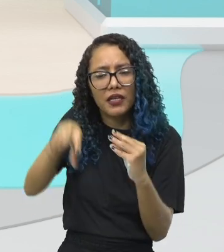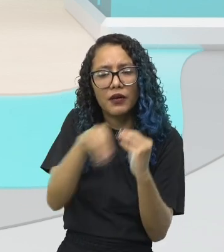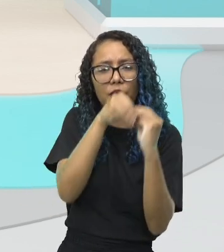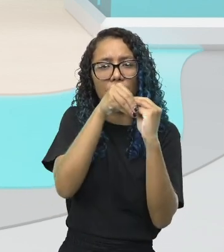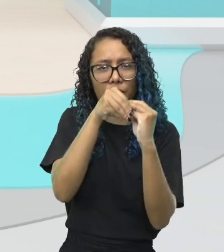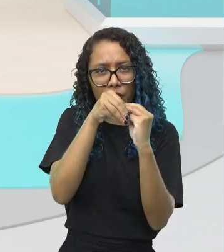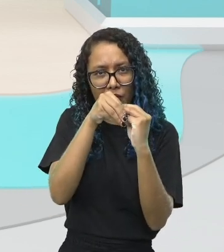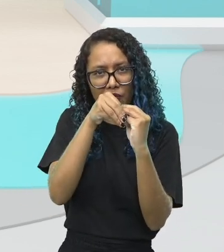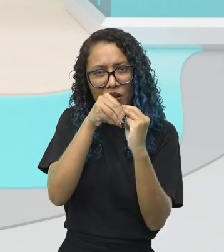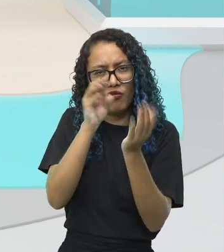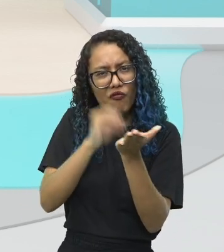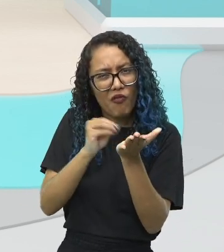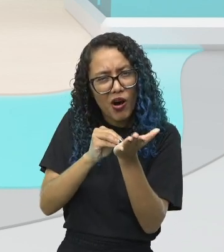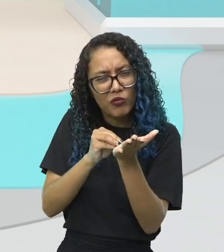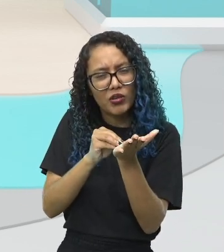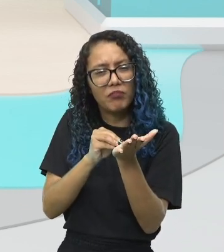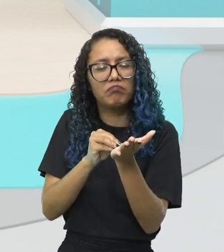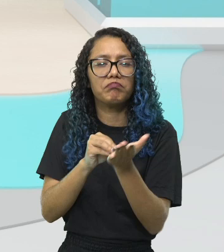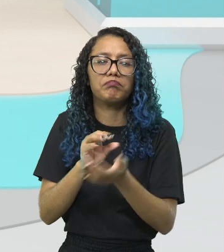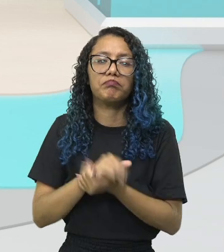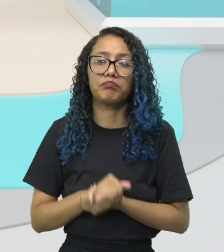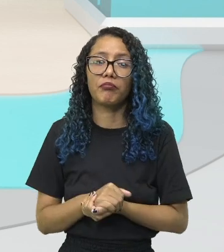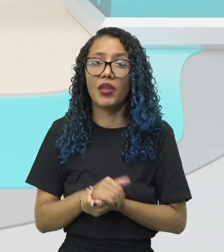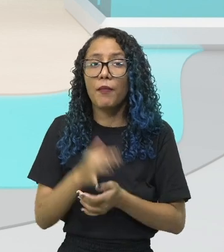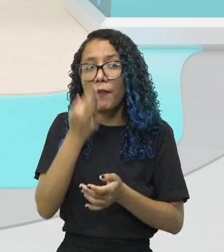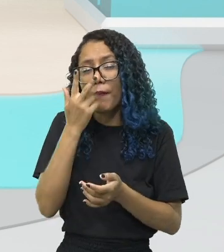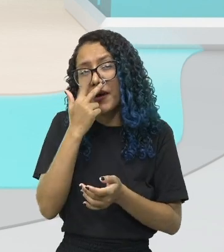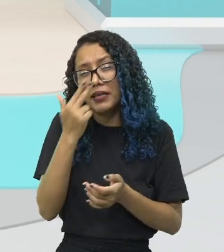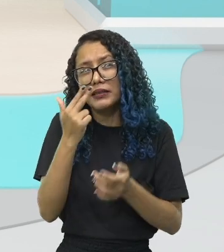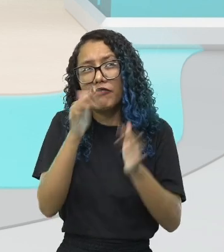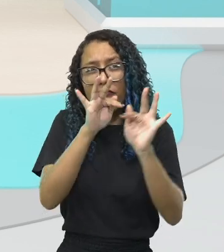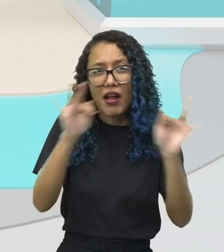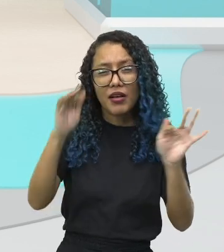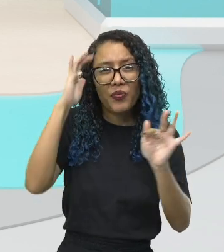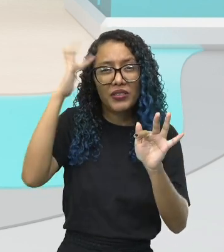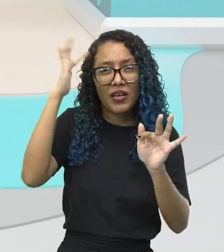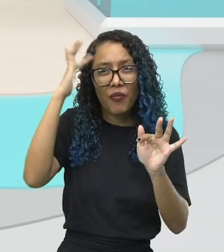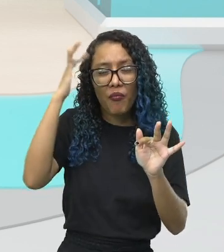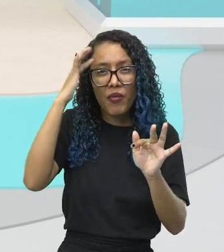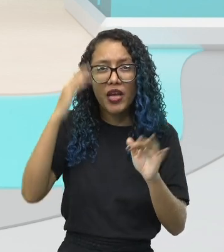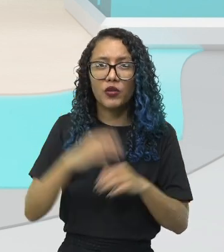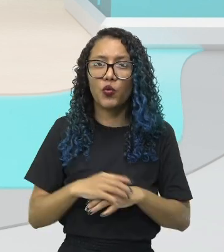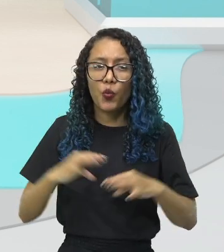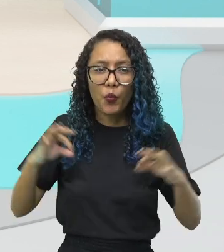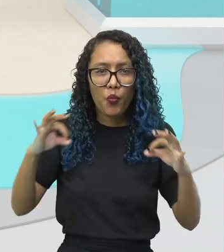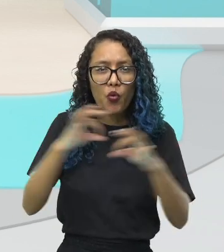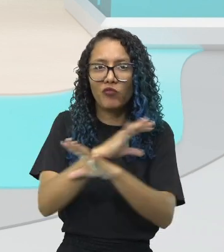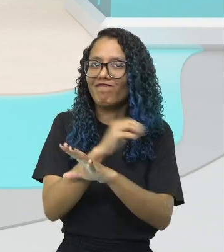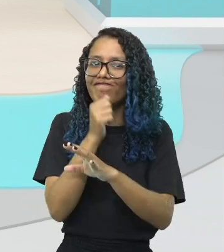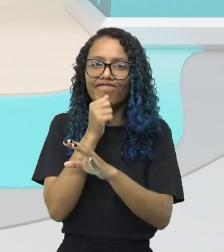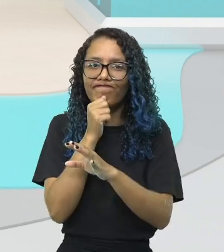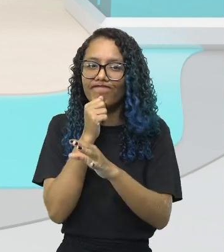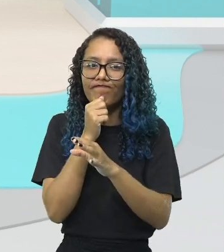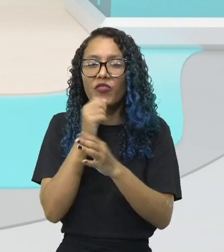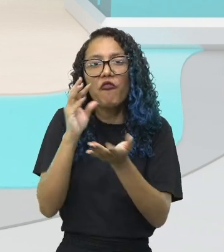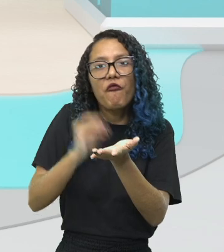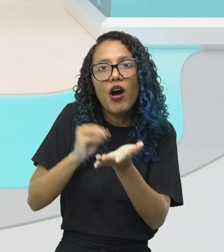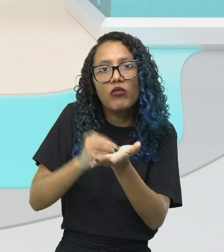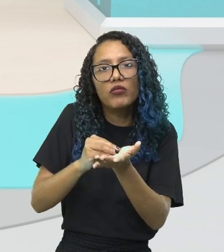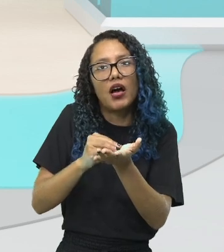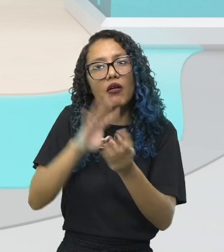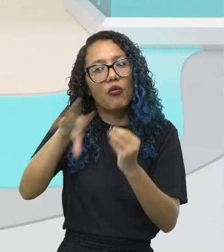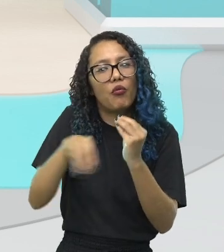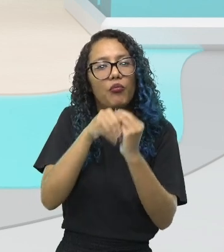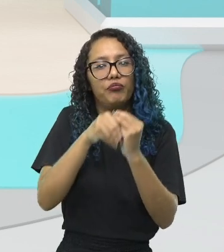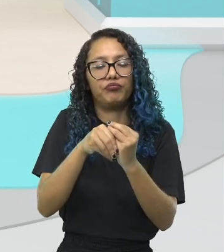que está incompleto a frase, o pensamento, enfim. Tá? Agora nós, as aspas,